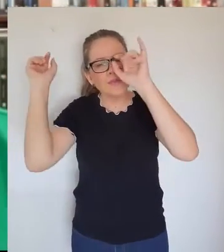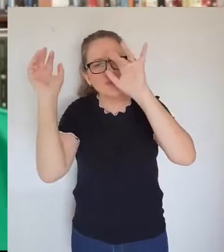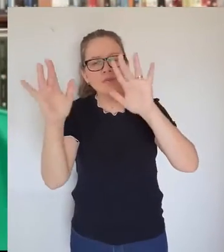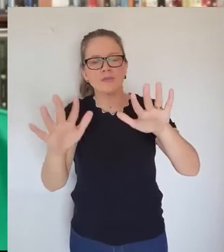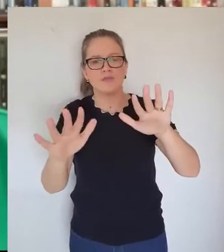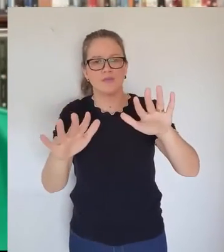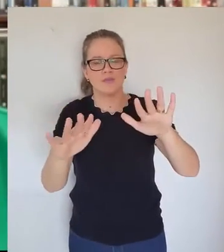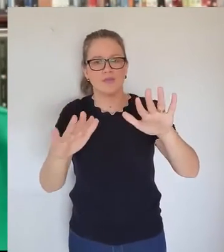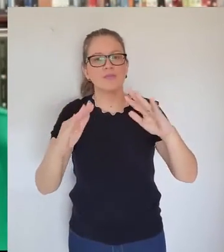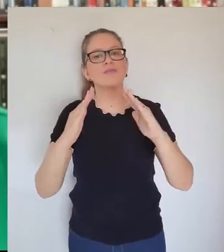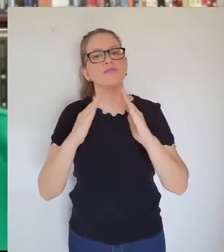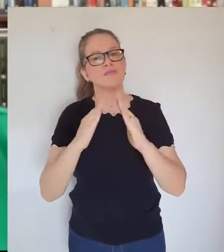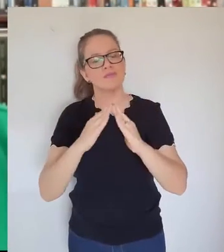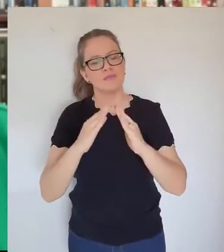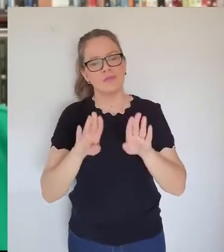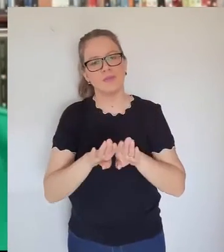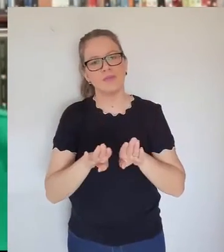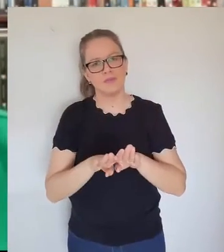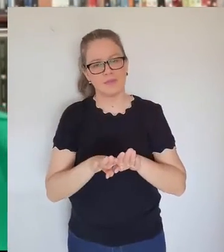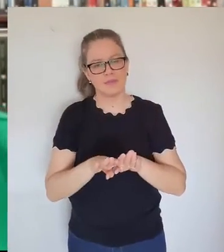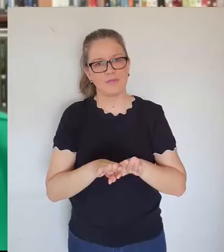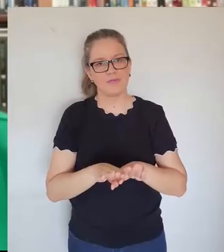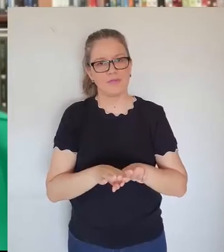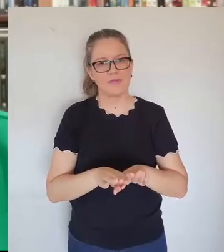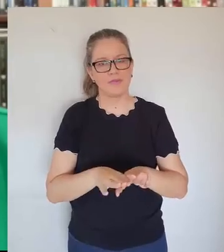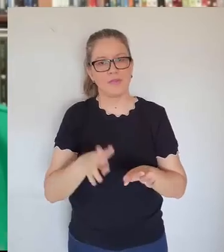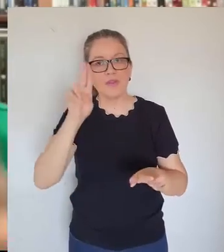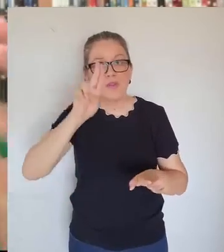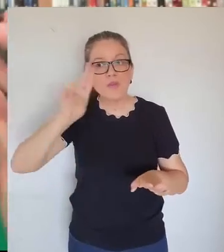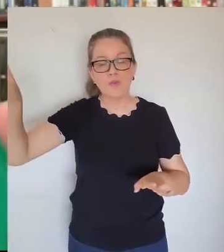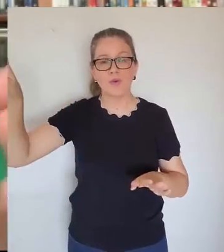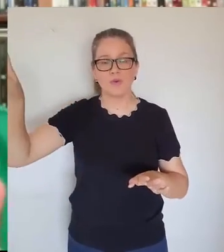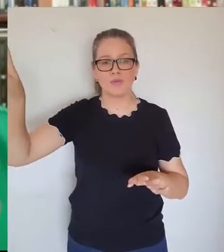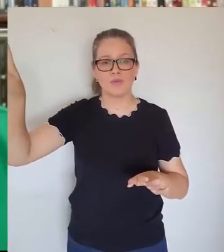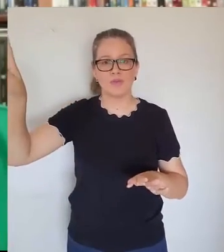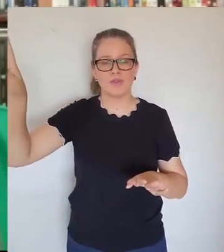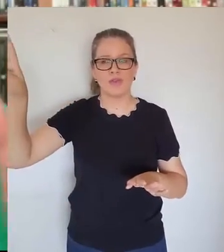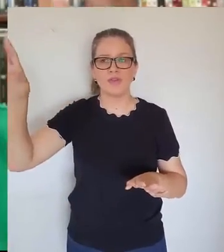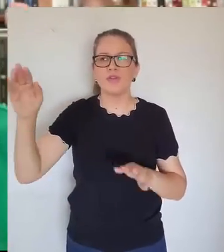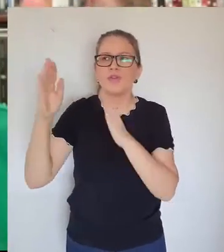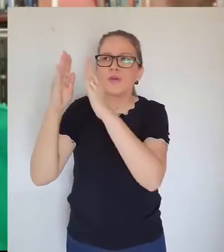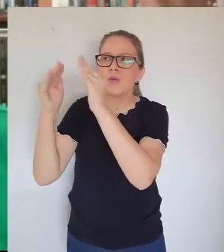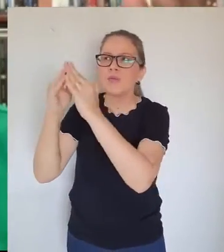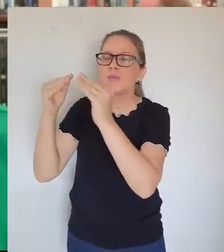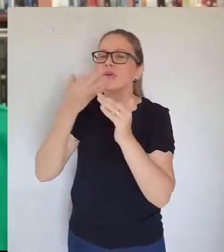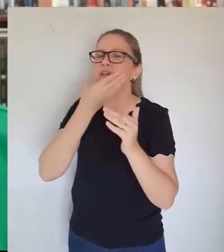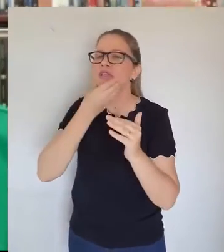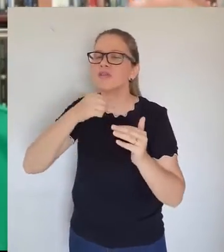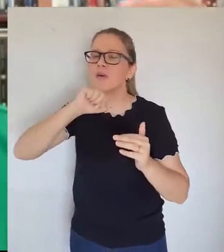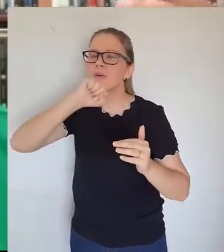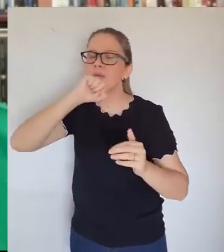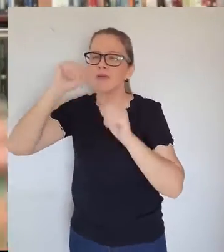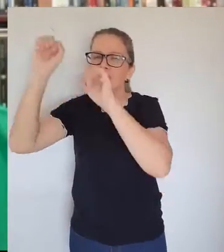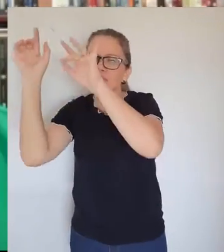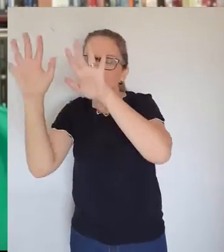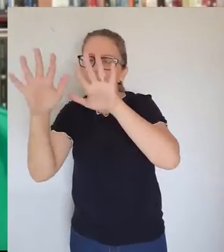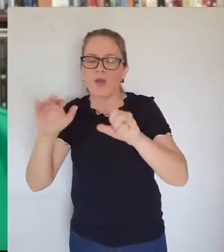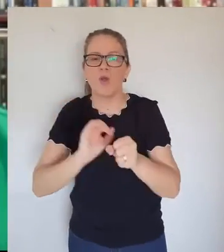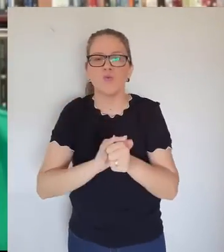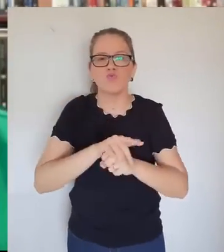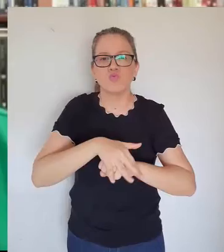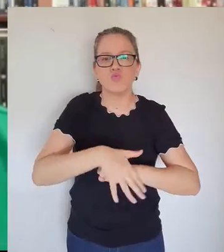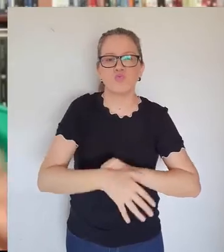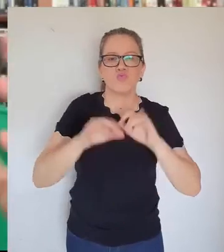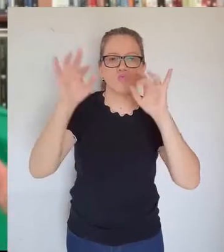mais abençoando você e a sua casa. Em nome dele, que eu peço ao Pai que encha a sua vida